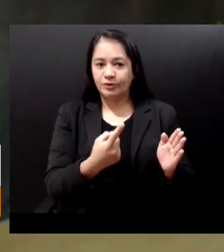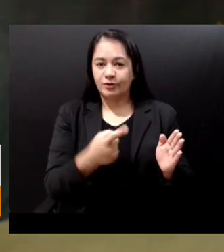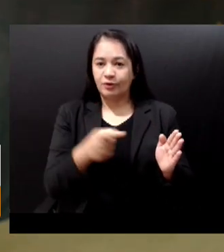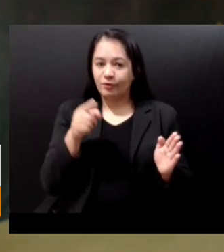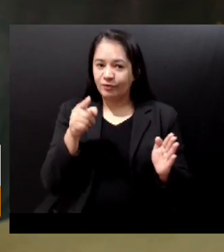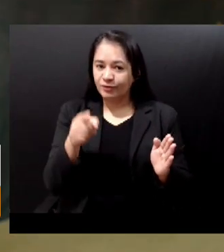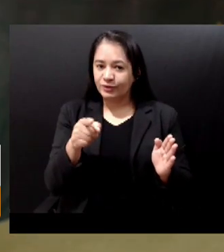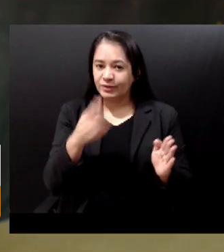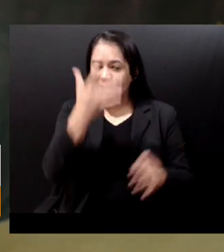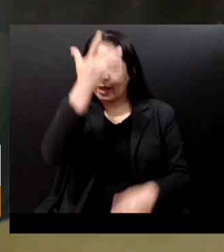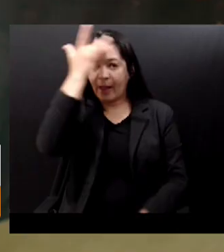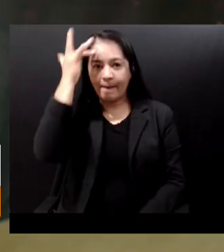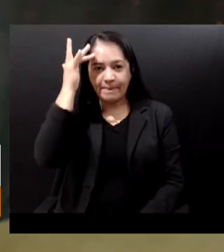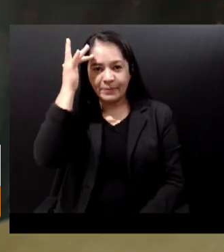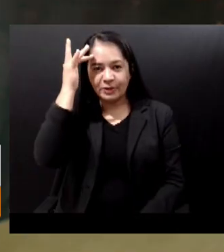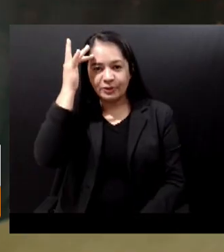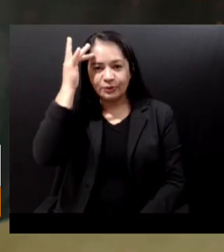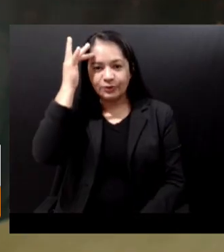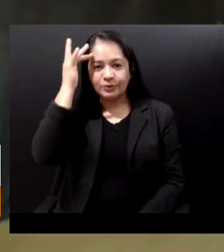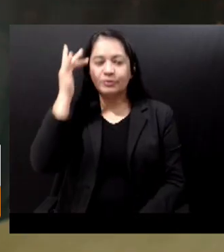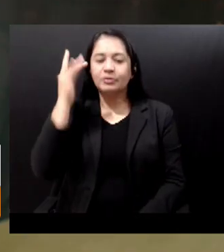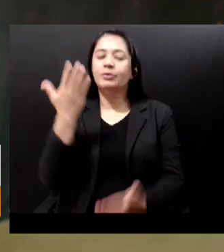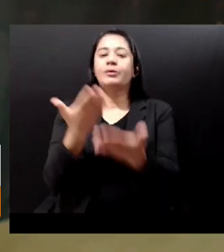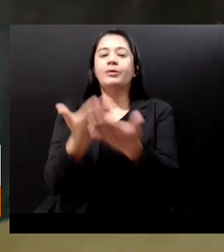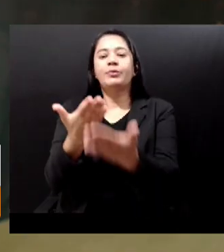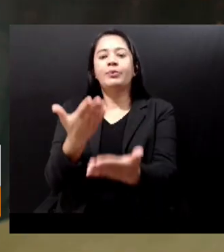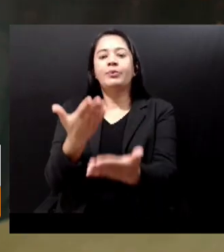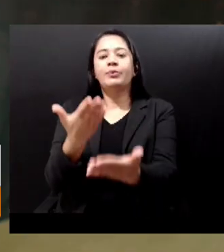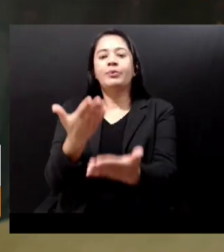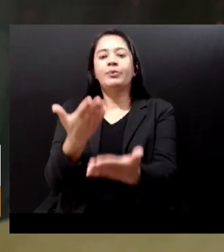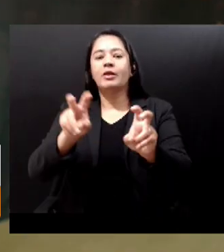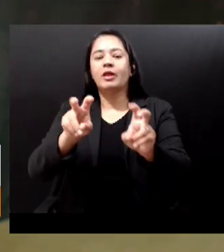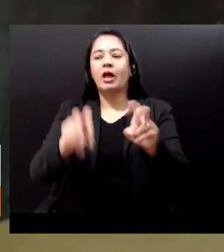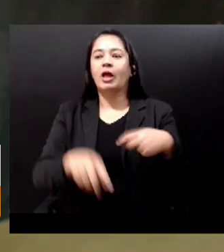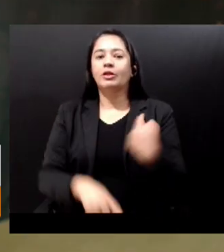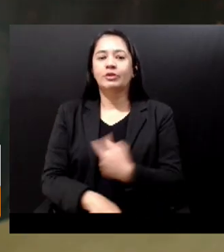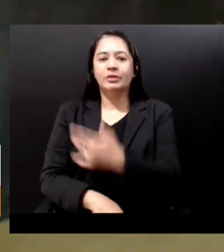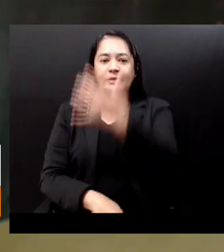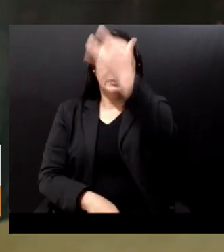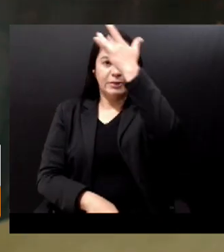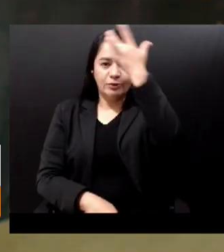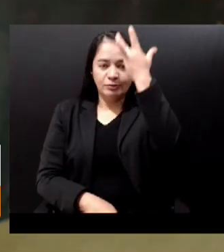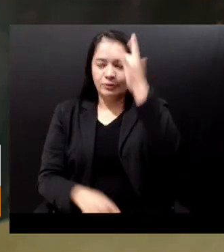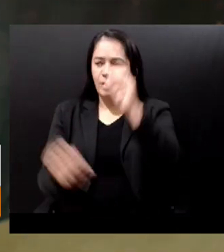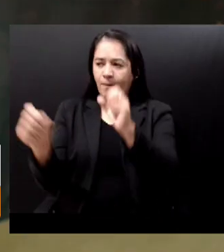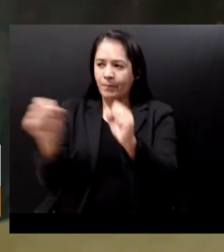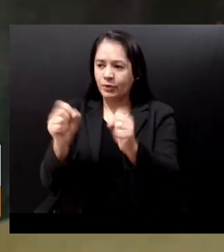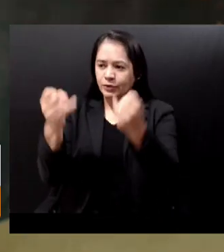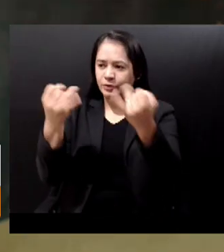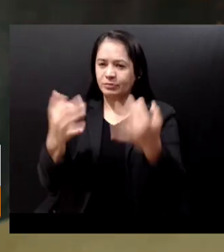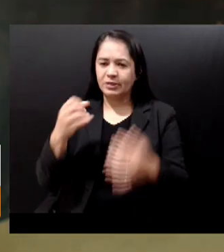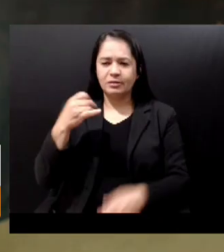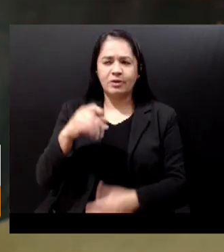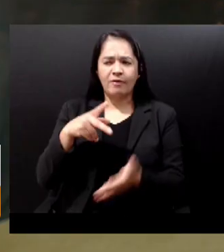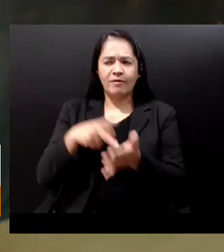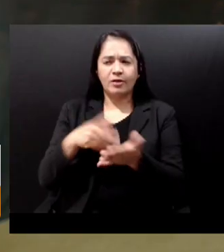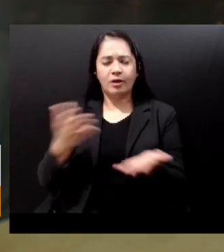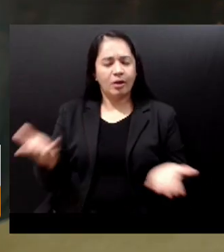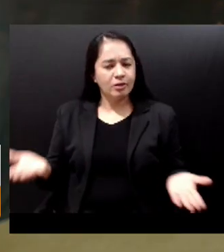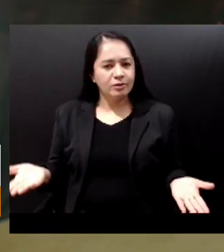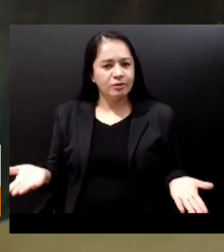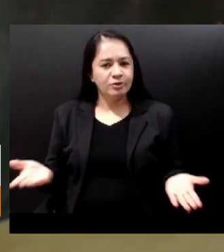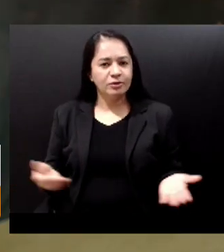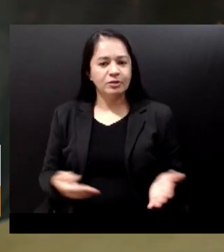que, estuda sobre a nossa saúde mental, pode trazer para a gente se isso é verdade ou não. Os 21